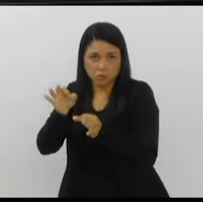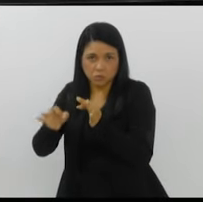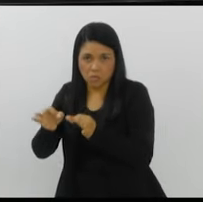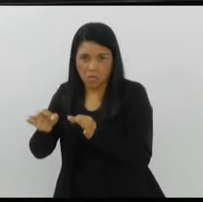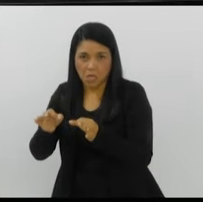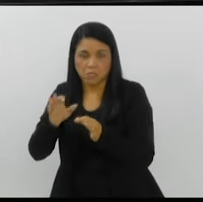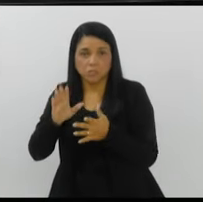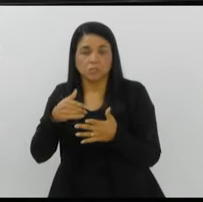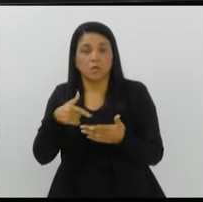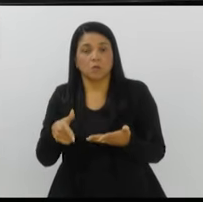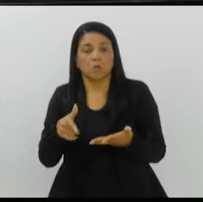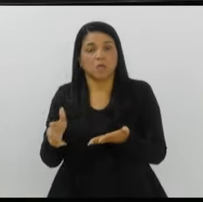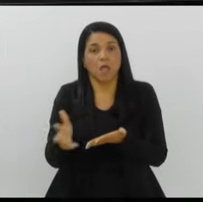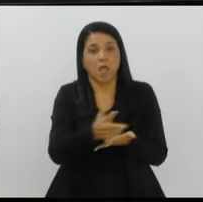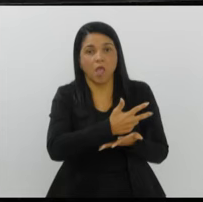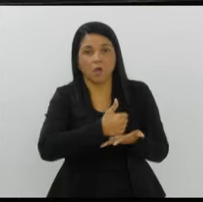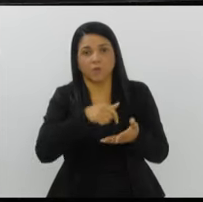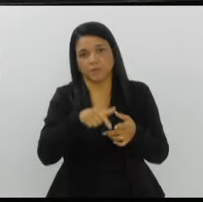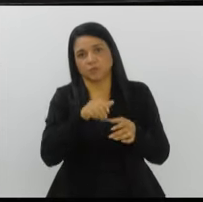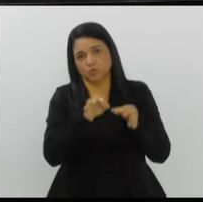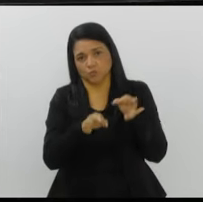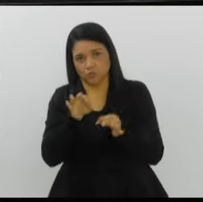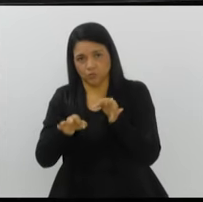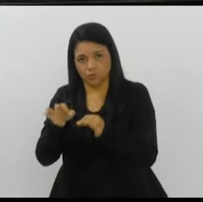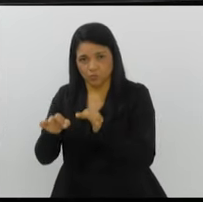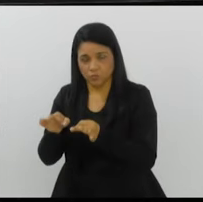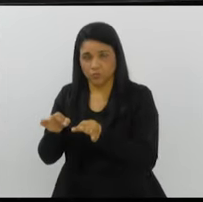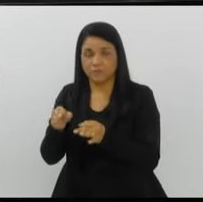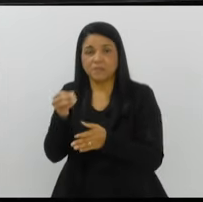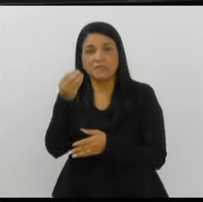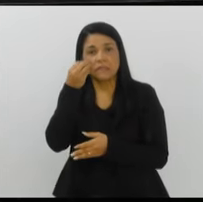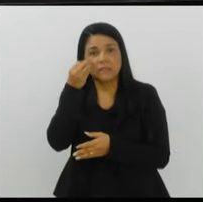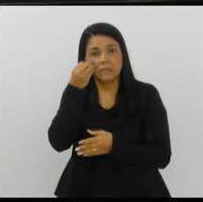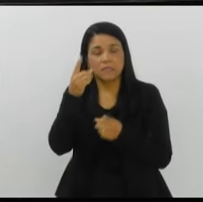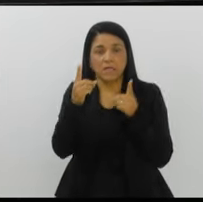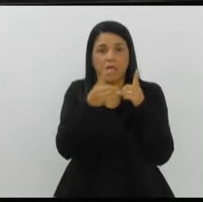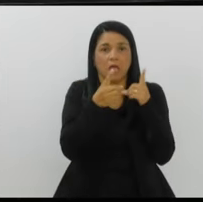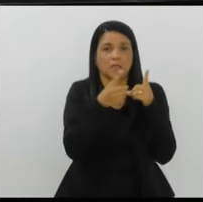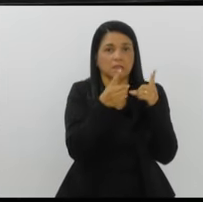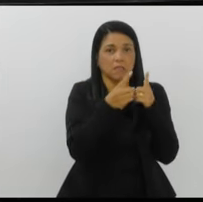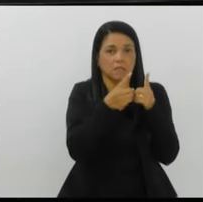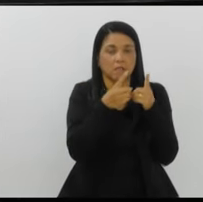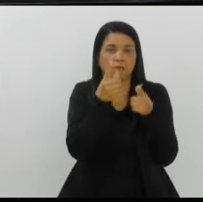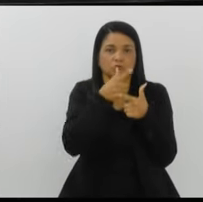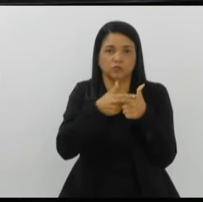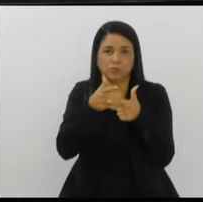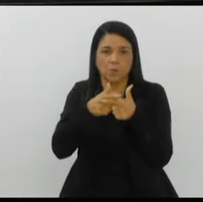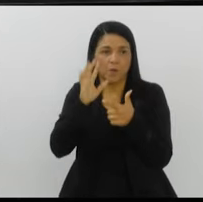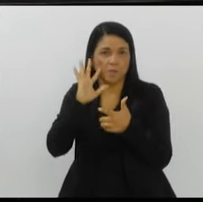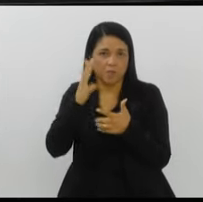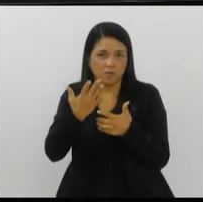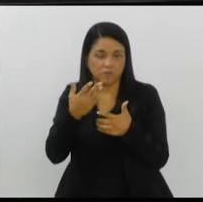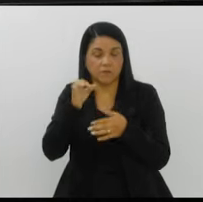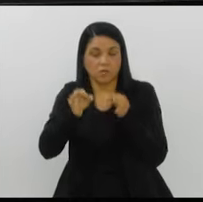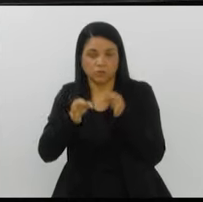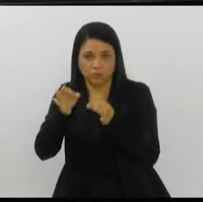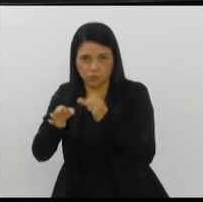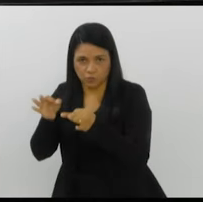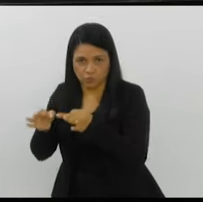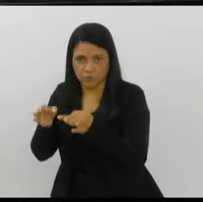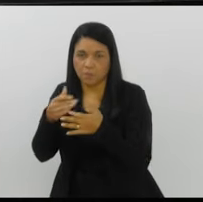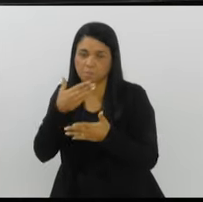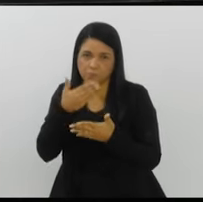em recuperação judicial e tenta atender às demandas que a justiça lhe tem